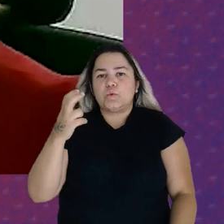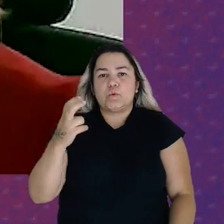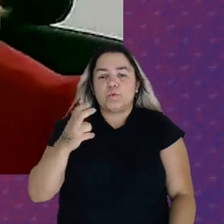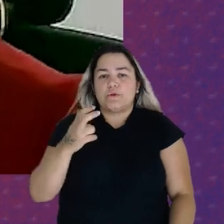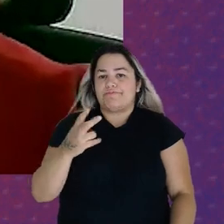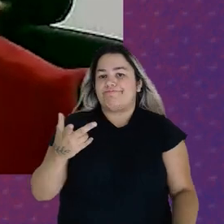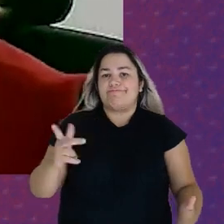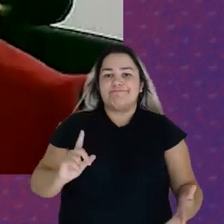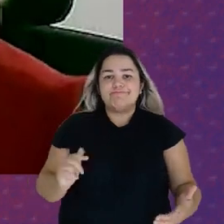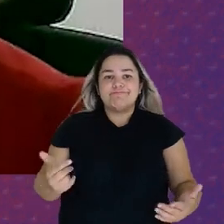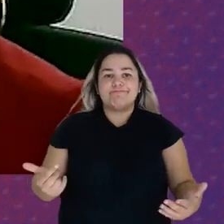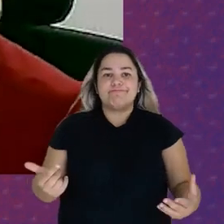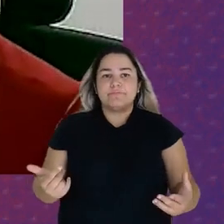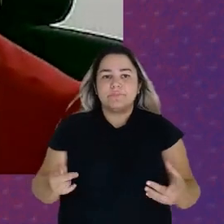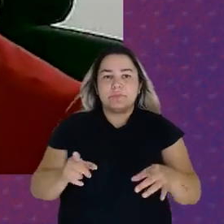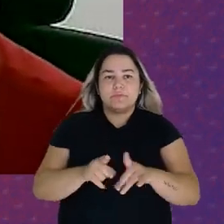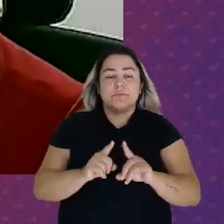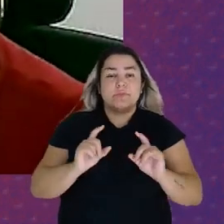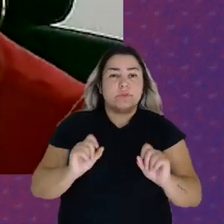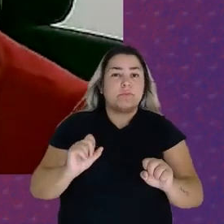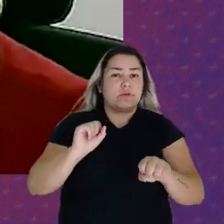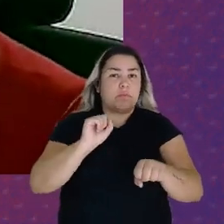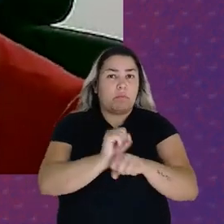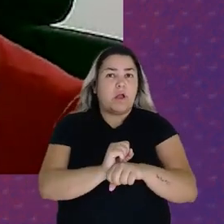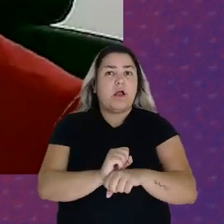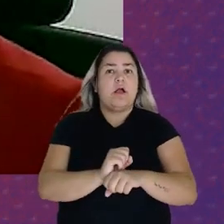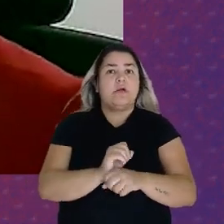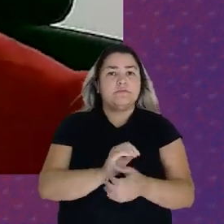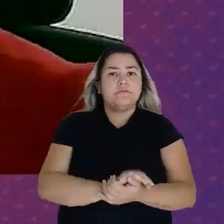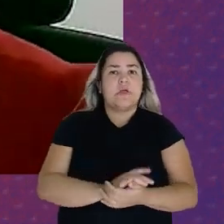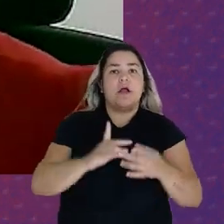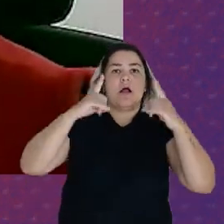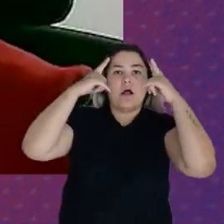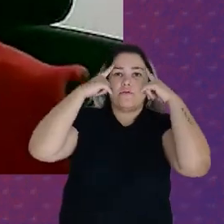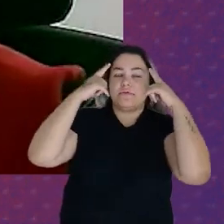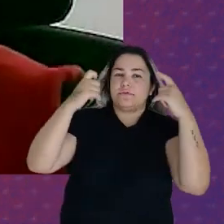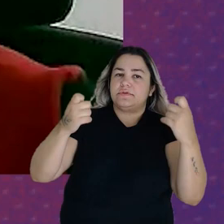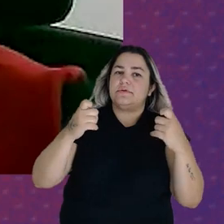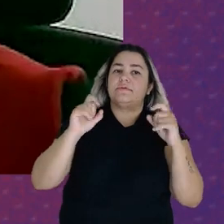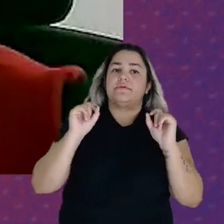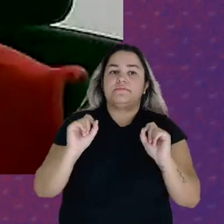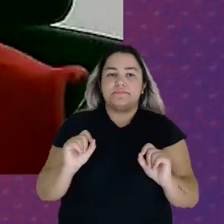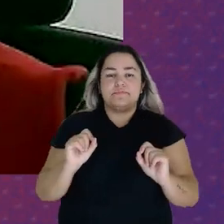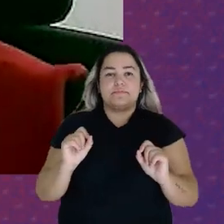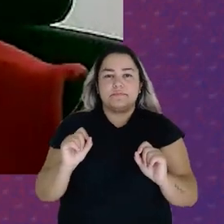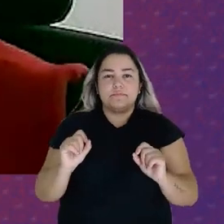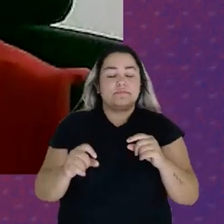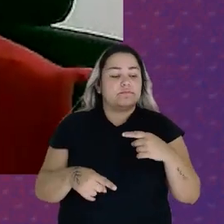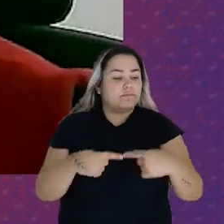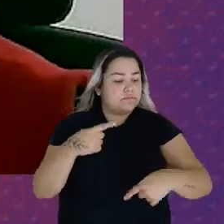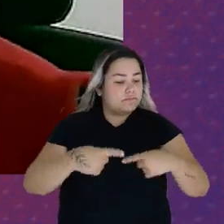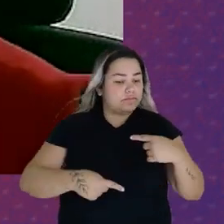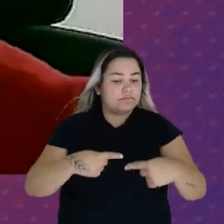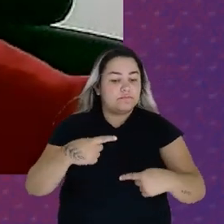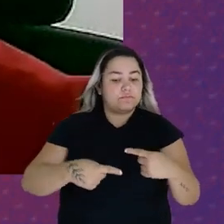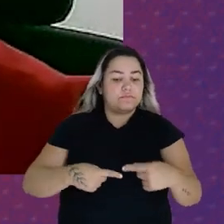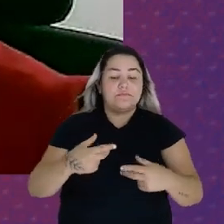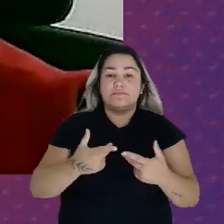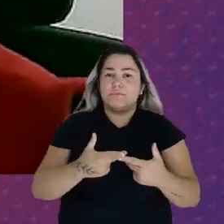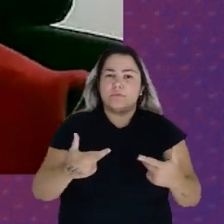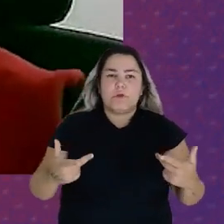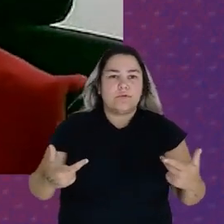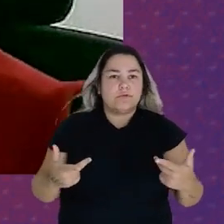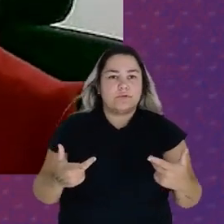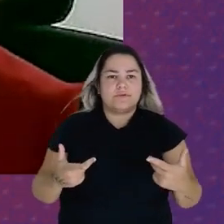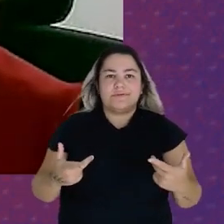introjetada nas pessoas, há essa crença de que a violência na política é uma coisa banal e